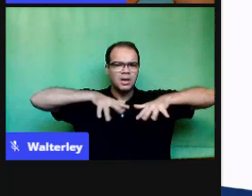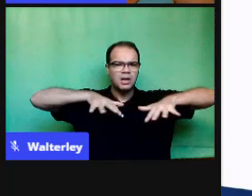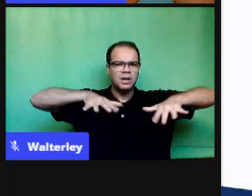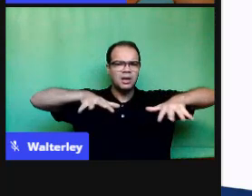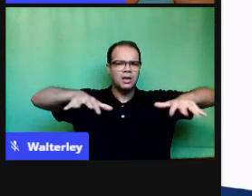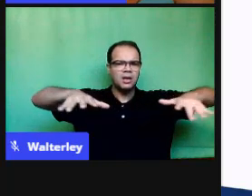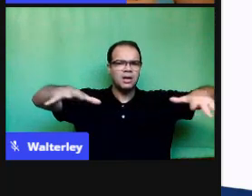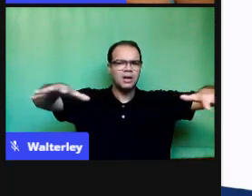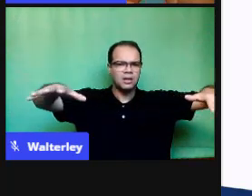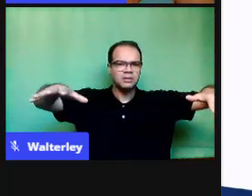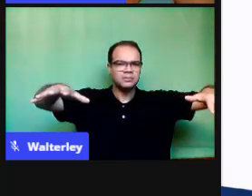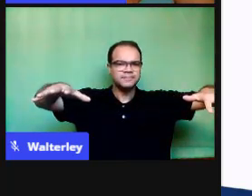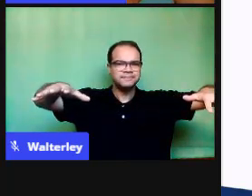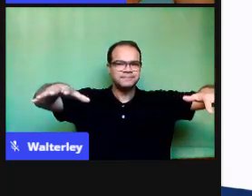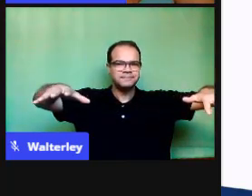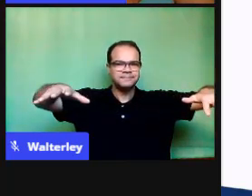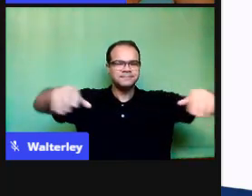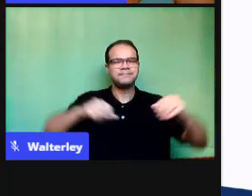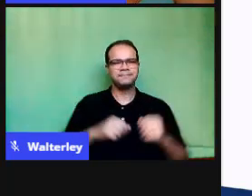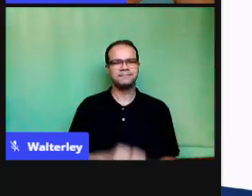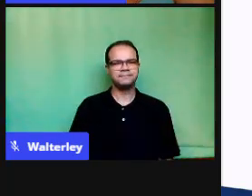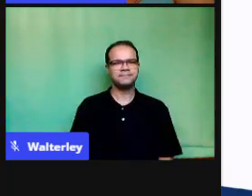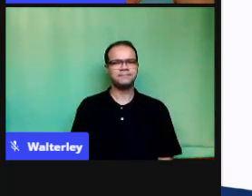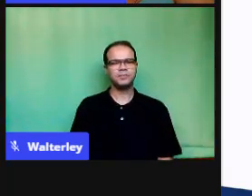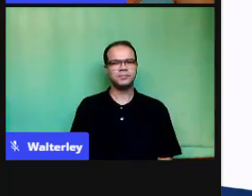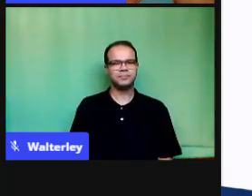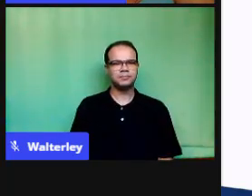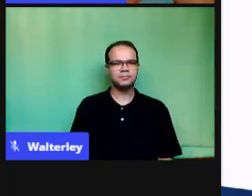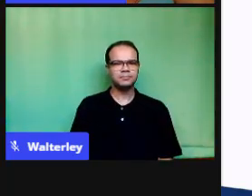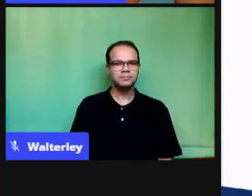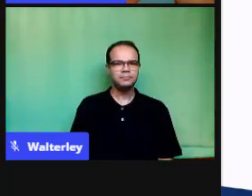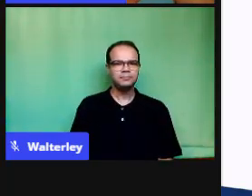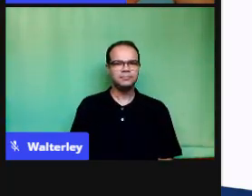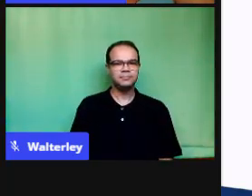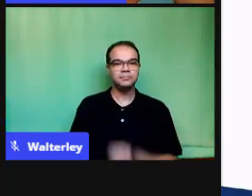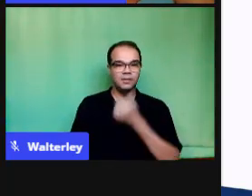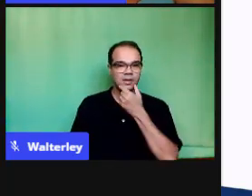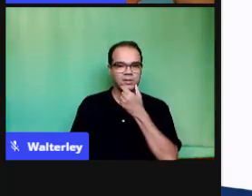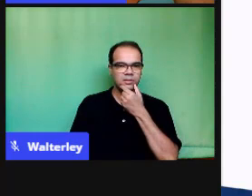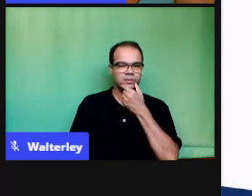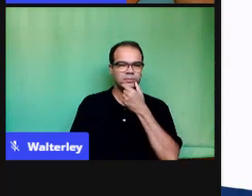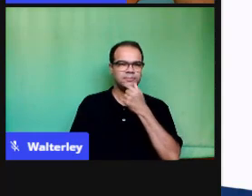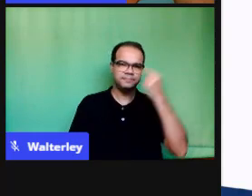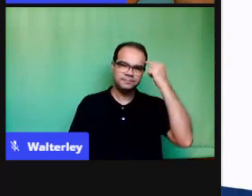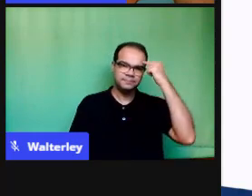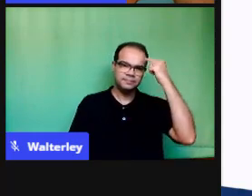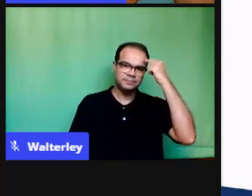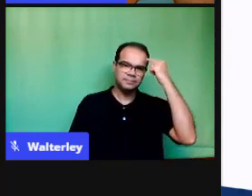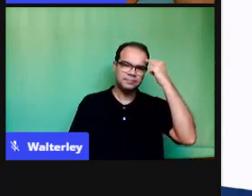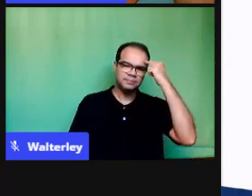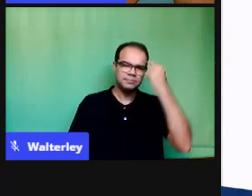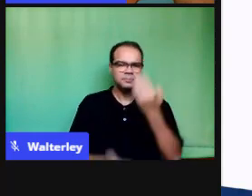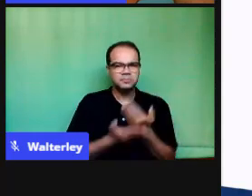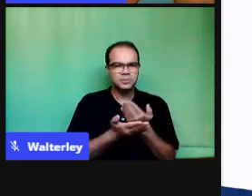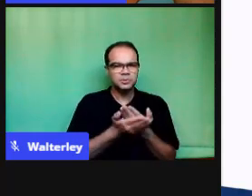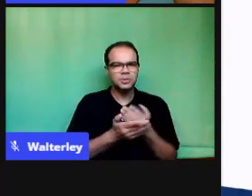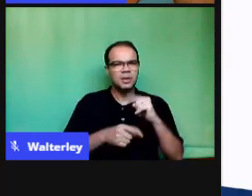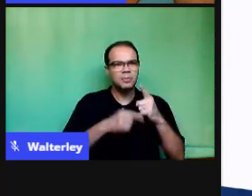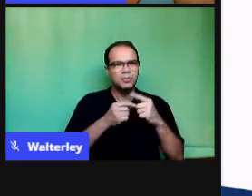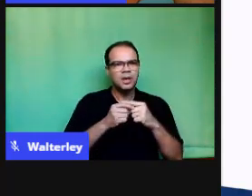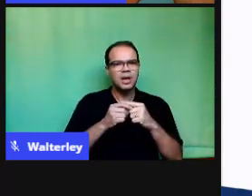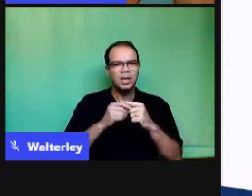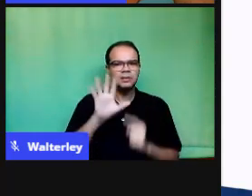Animal, dos animais de produção da Inglaterra, que estabeleceu 5 parâmetros que a gente